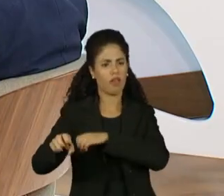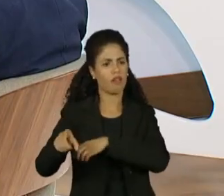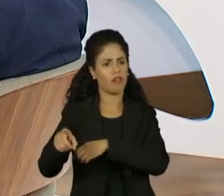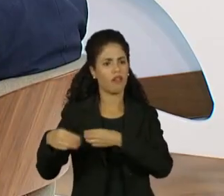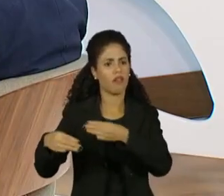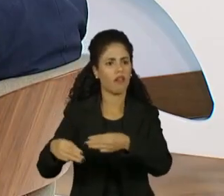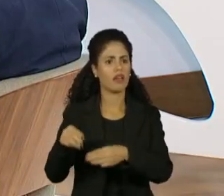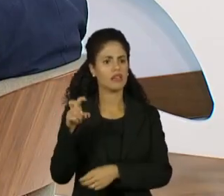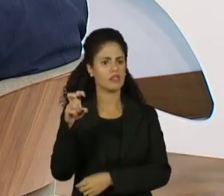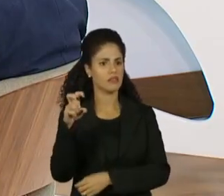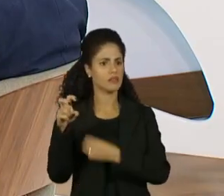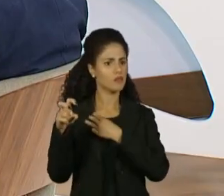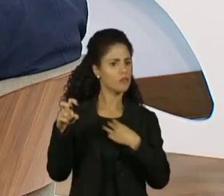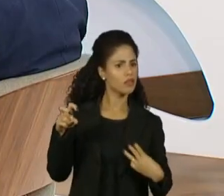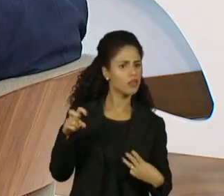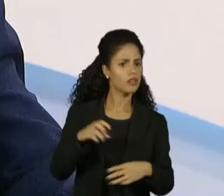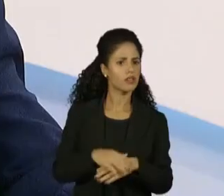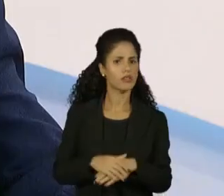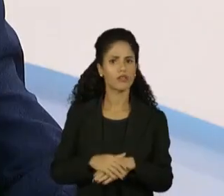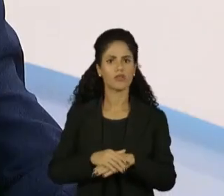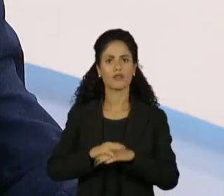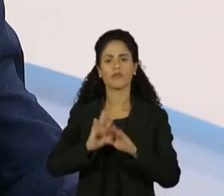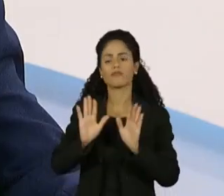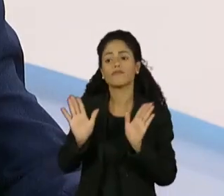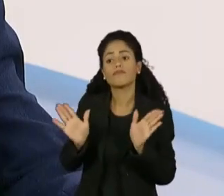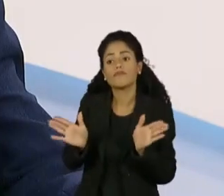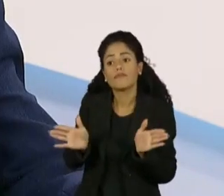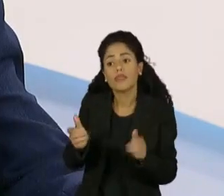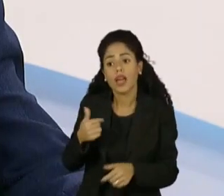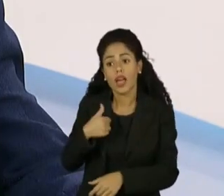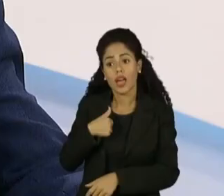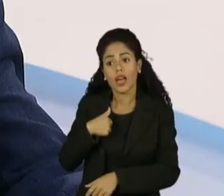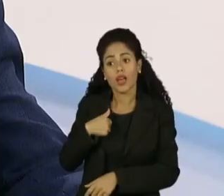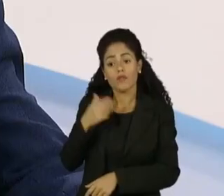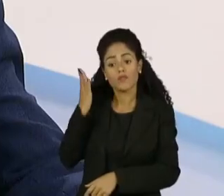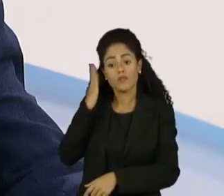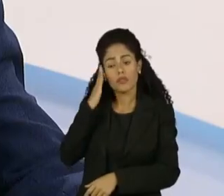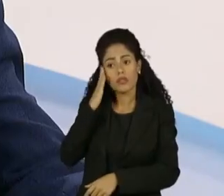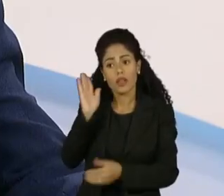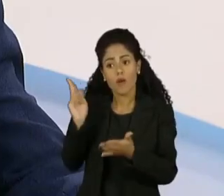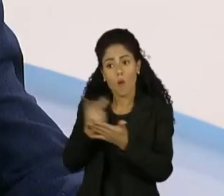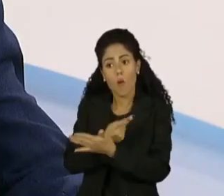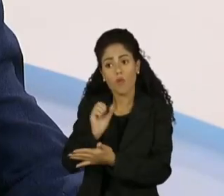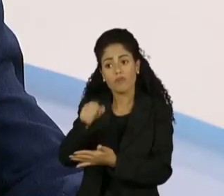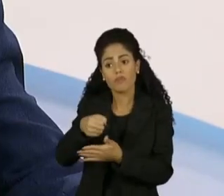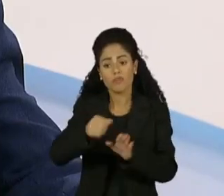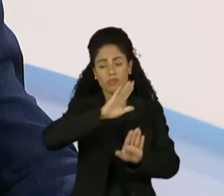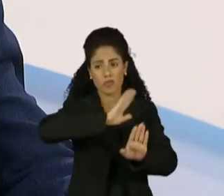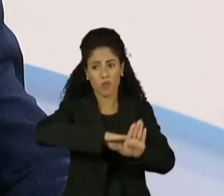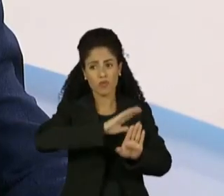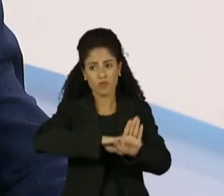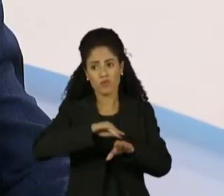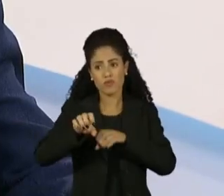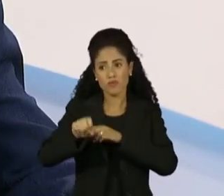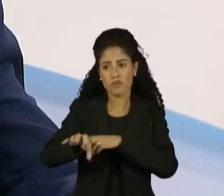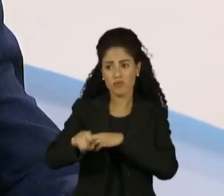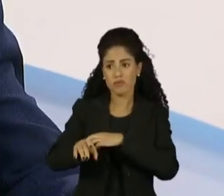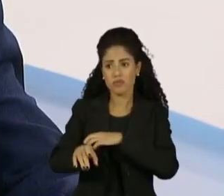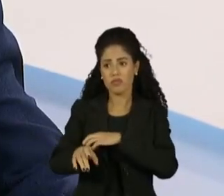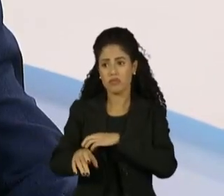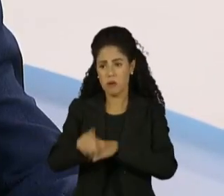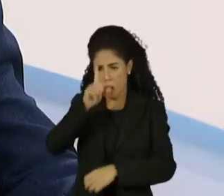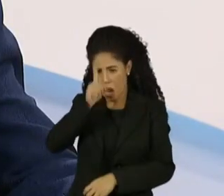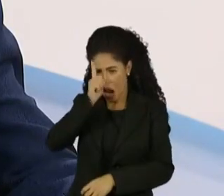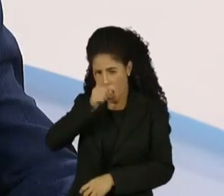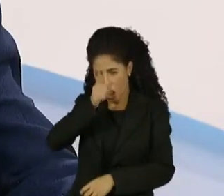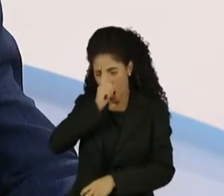5 ministros, Olha, muita Vera, eu guerra reconheço que o governo Bolsonaro errou no processo da educação, mas ideologia e doutrina na educação,